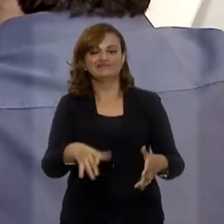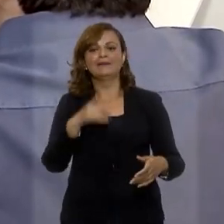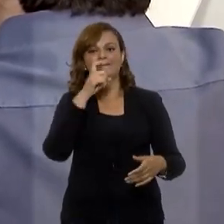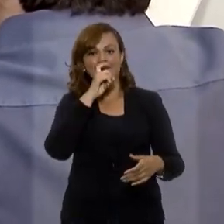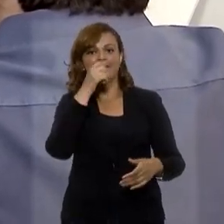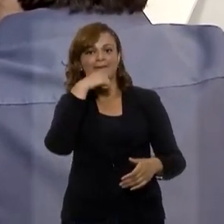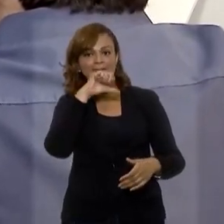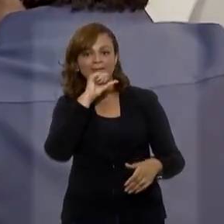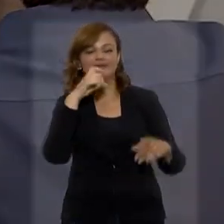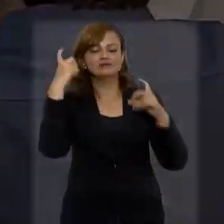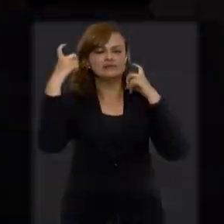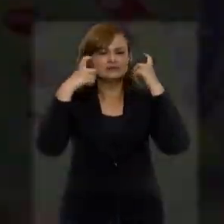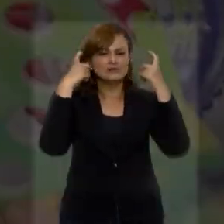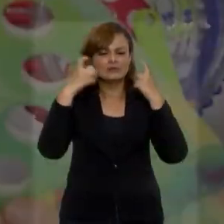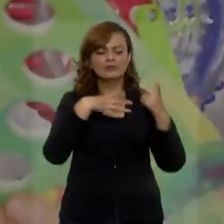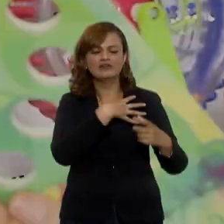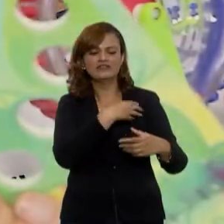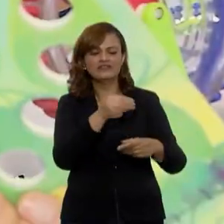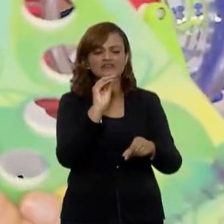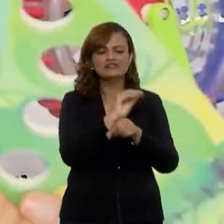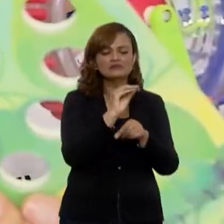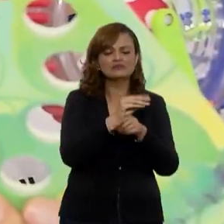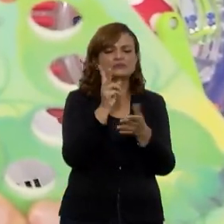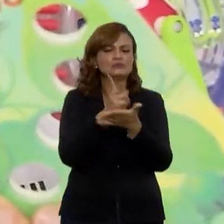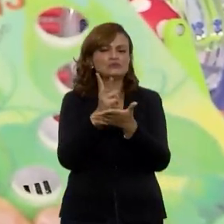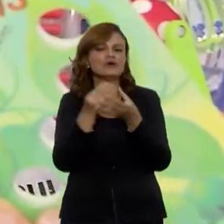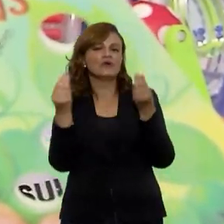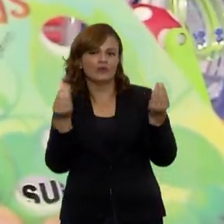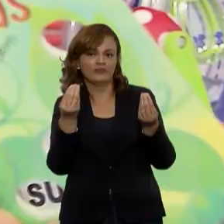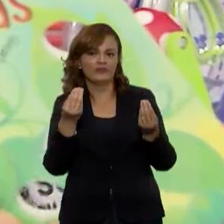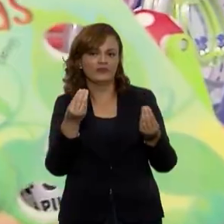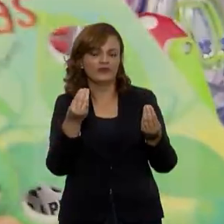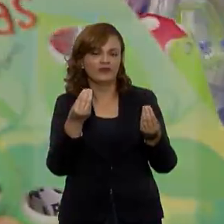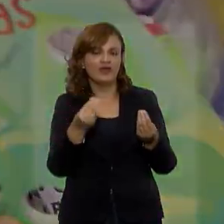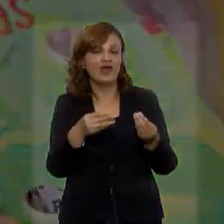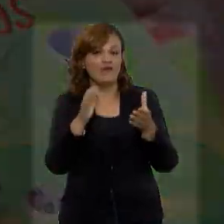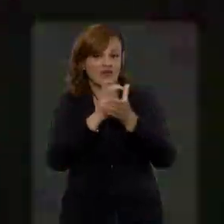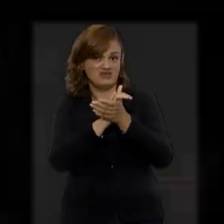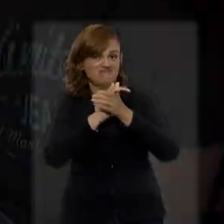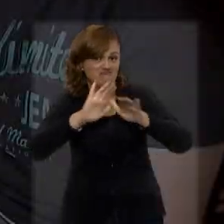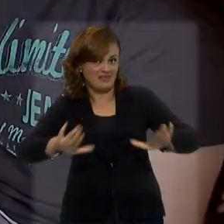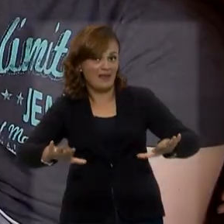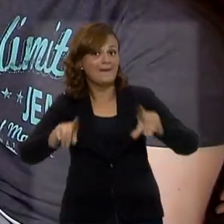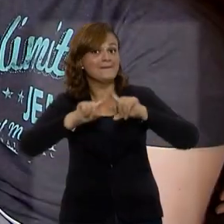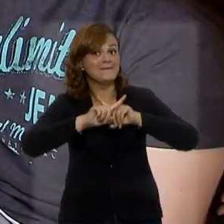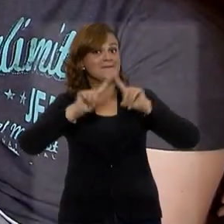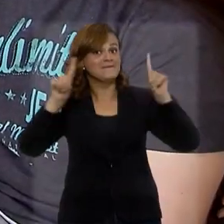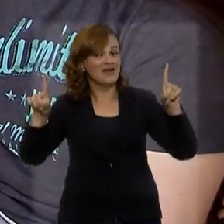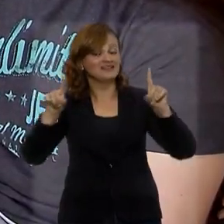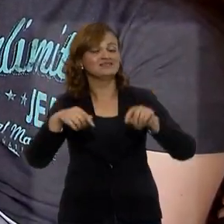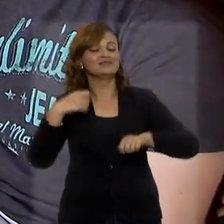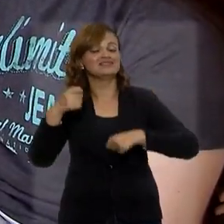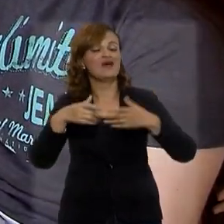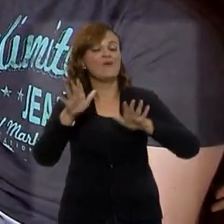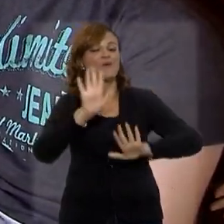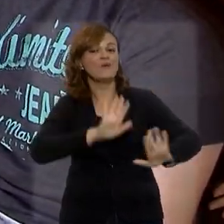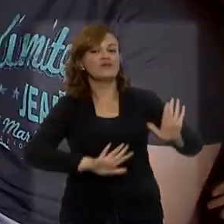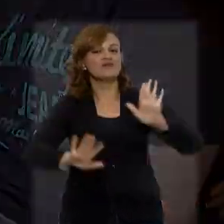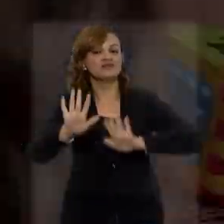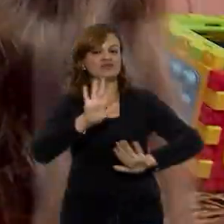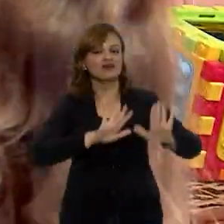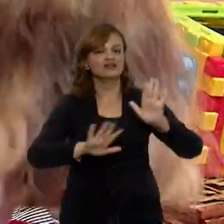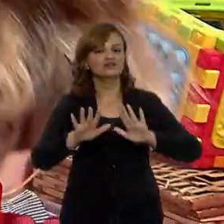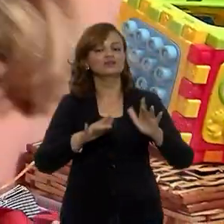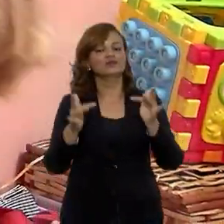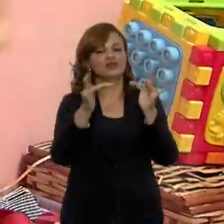devem considerar também o que vai ser melhor para as crianças. A vida a dois pode ter chegado ao fim, mas é preciso ter cuidado para que não